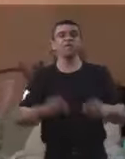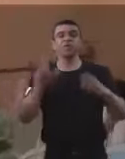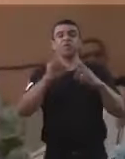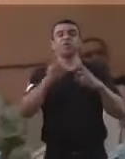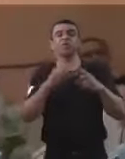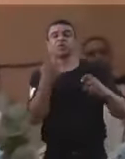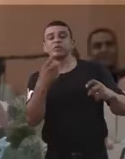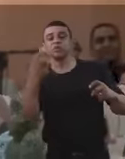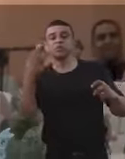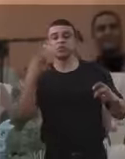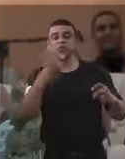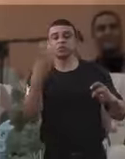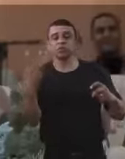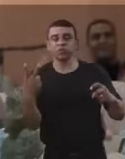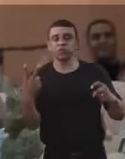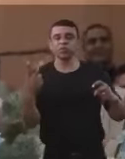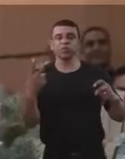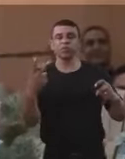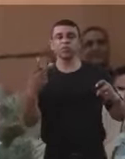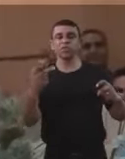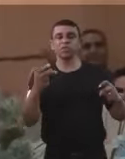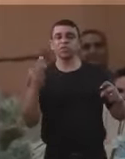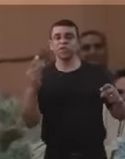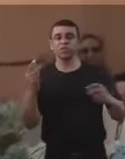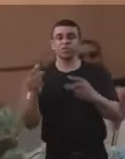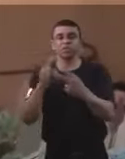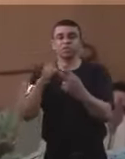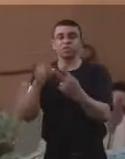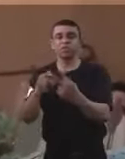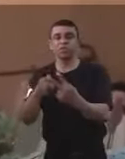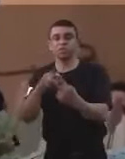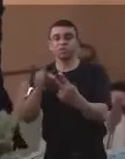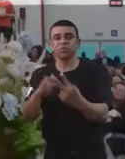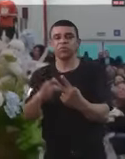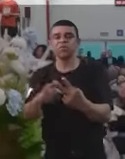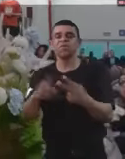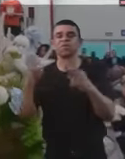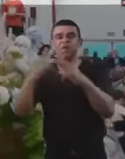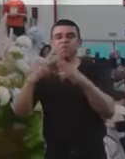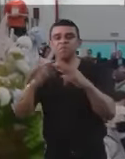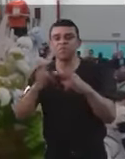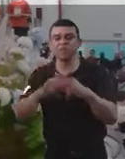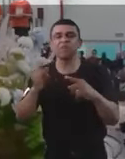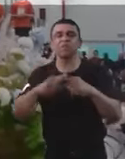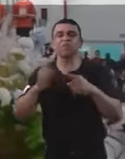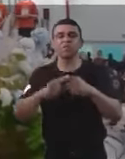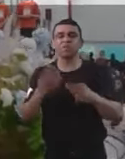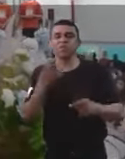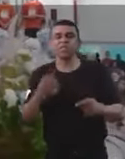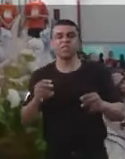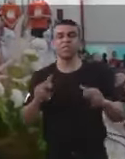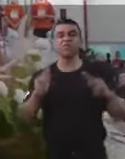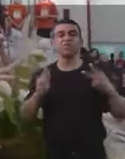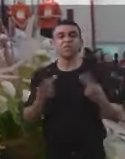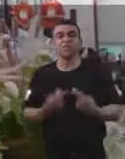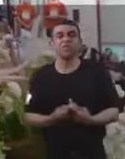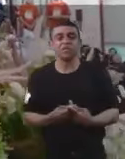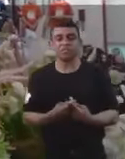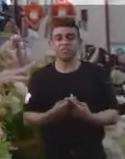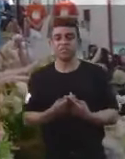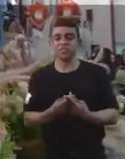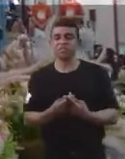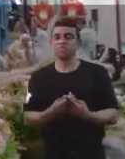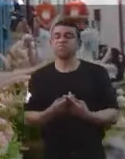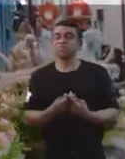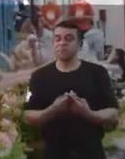por causa de herança. Lucas 15, o irmão mais velho, papai, estou com raiva. Por quê, meu